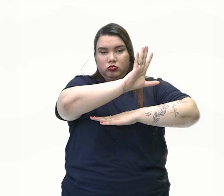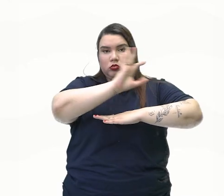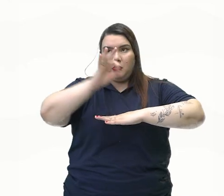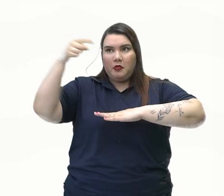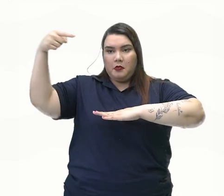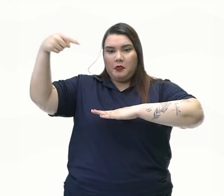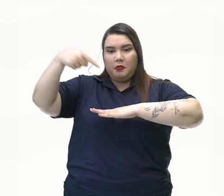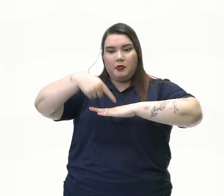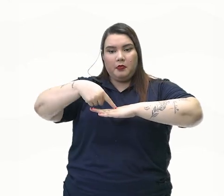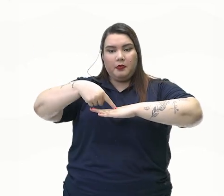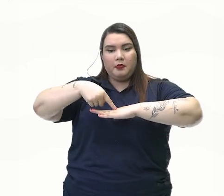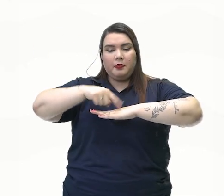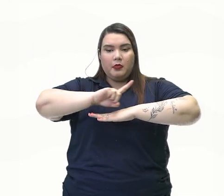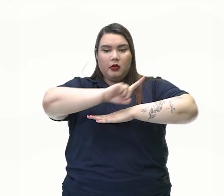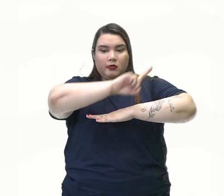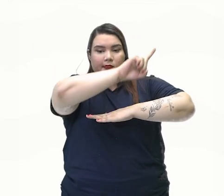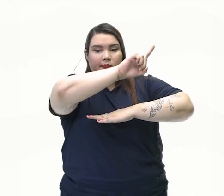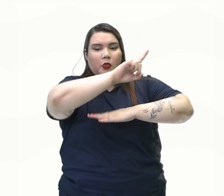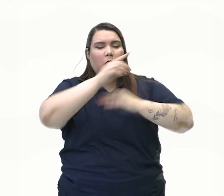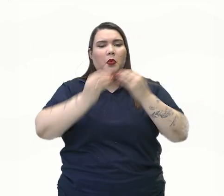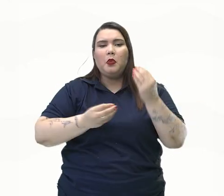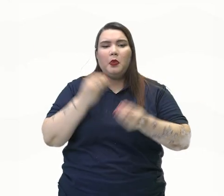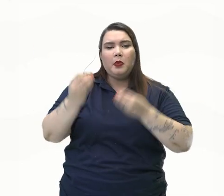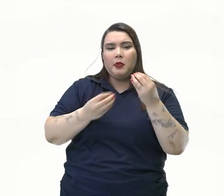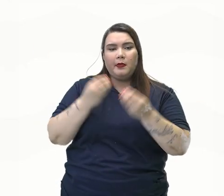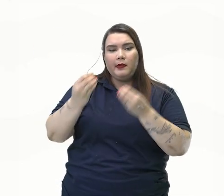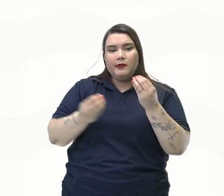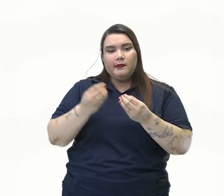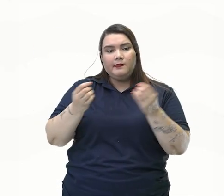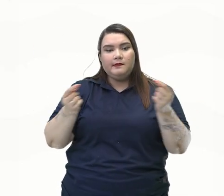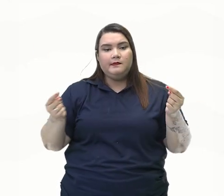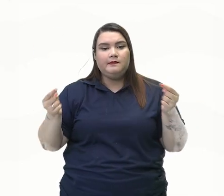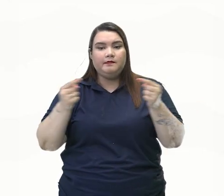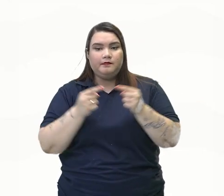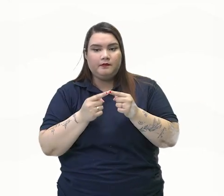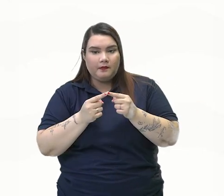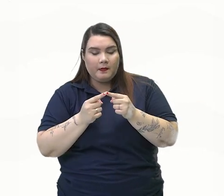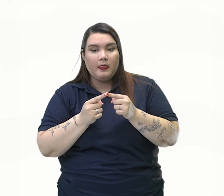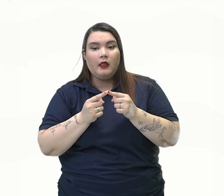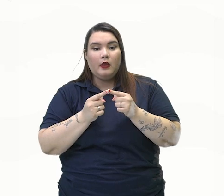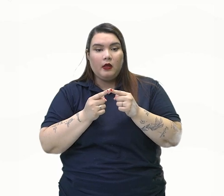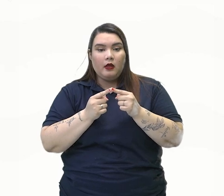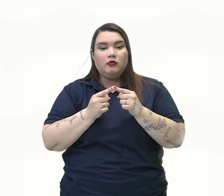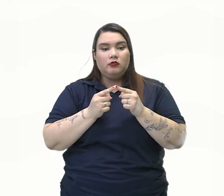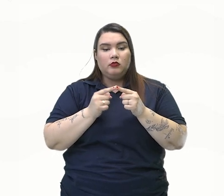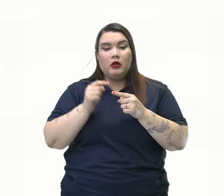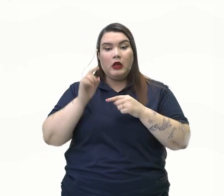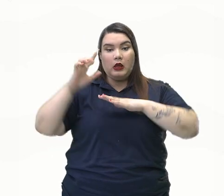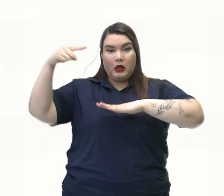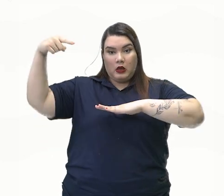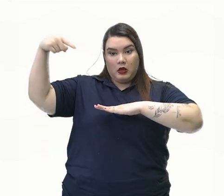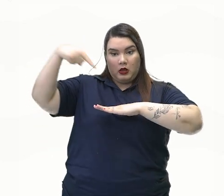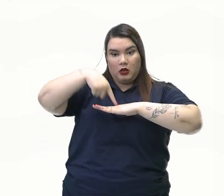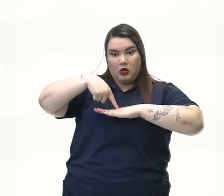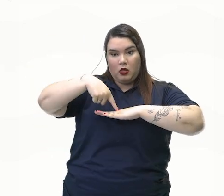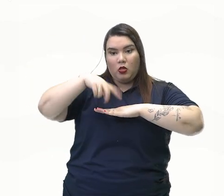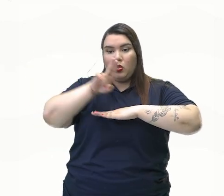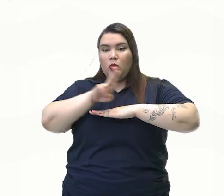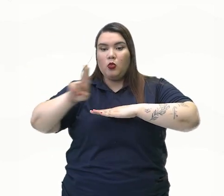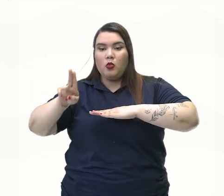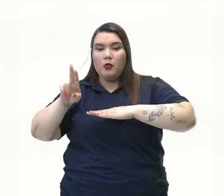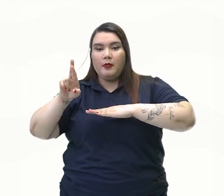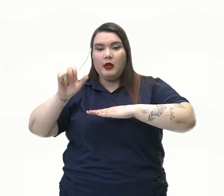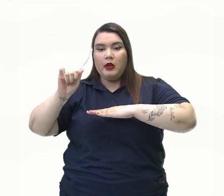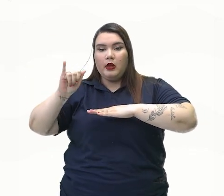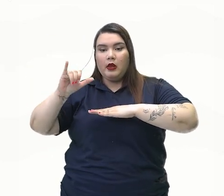incidentes atingem a superfície, enquanto os raios